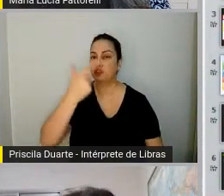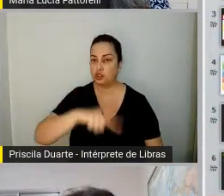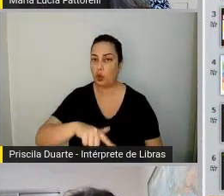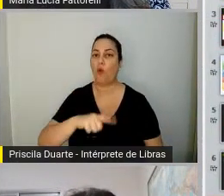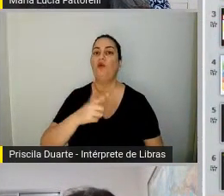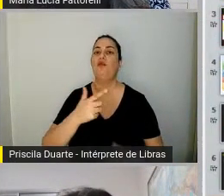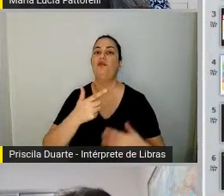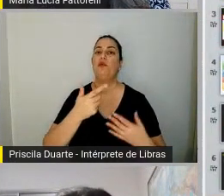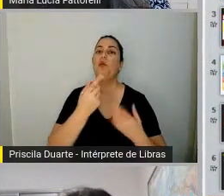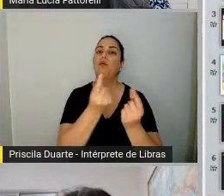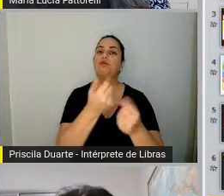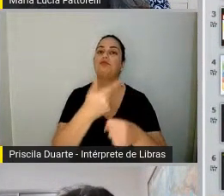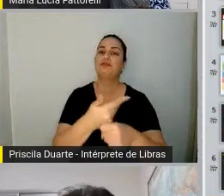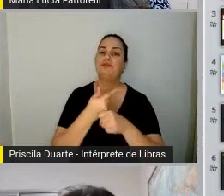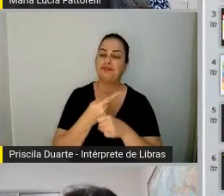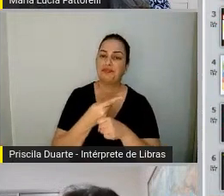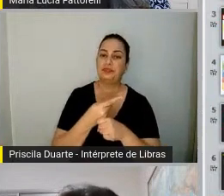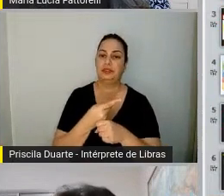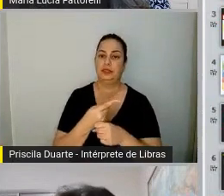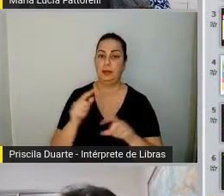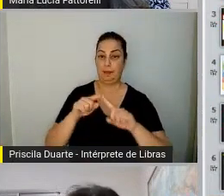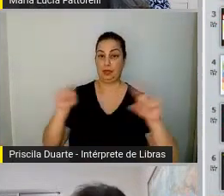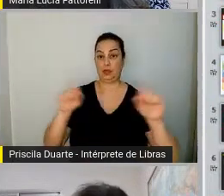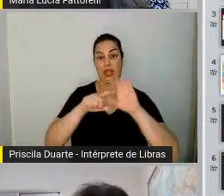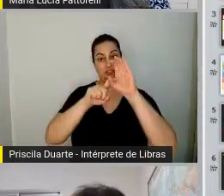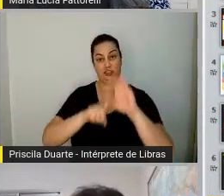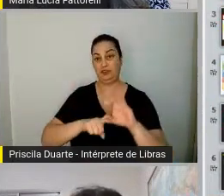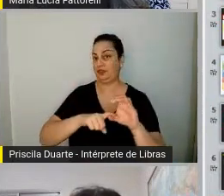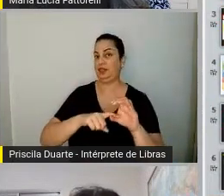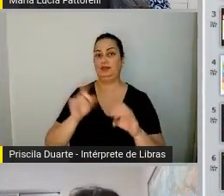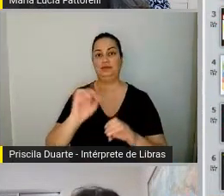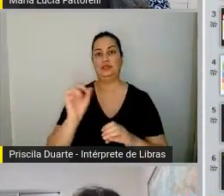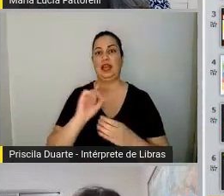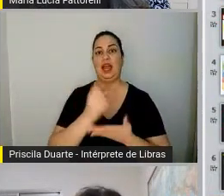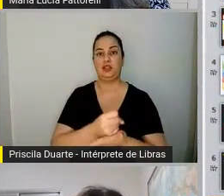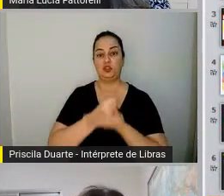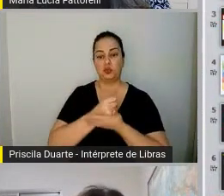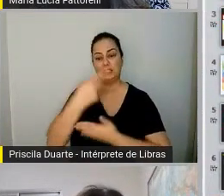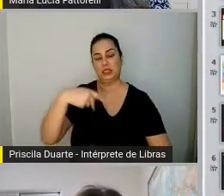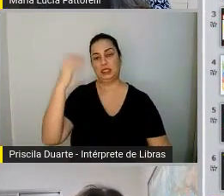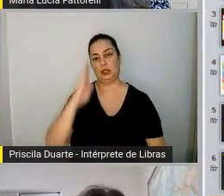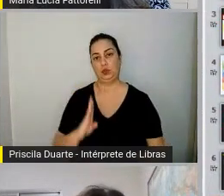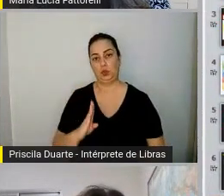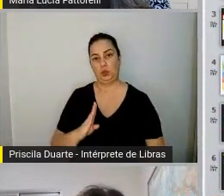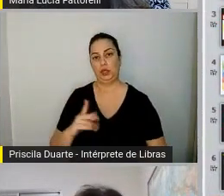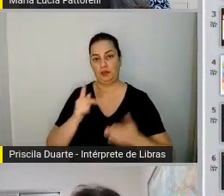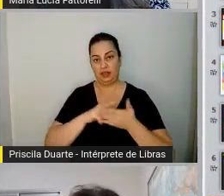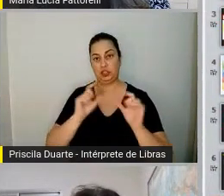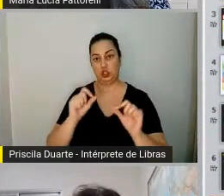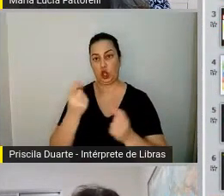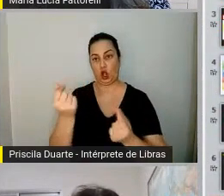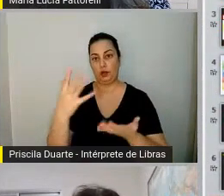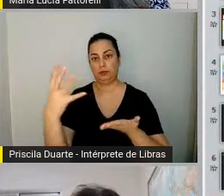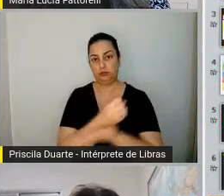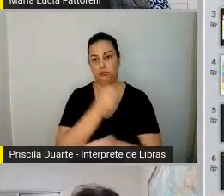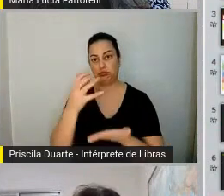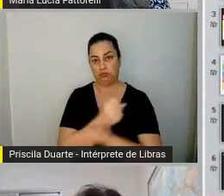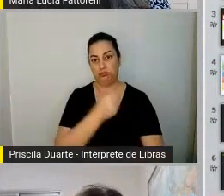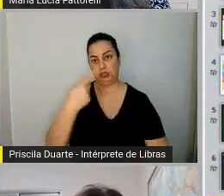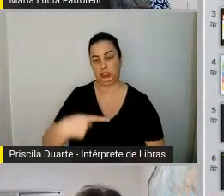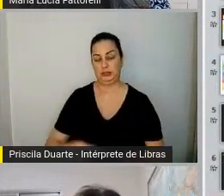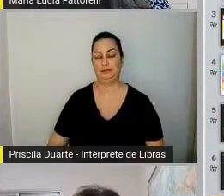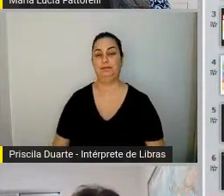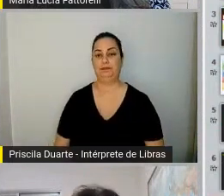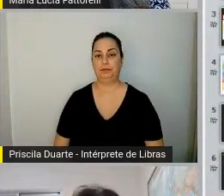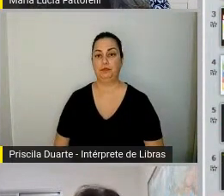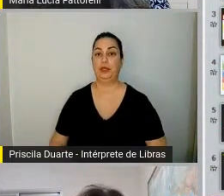atualmente não está servindo para financiar o país, né? Está servindo para tirar dinheiro do país, né? E a gente viu pelo exemplo do Equador,